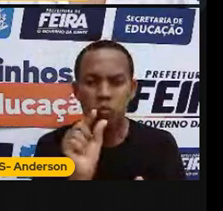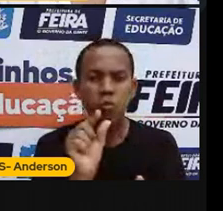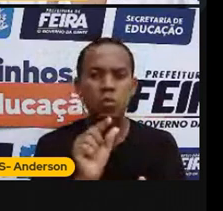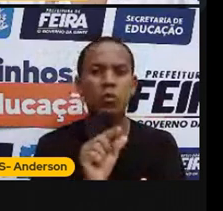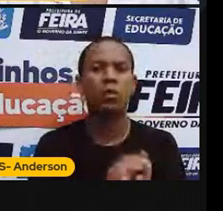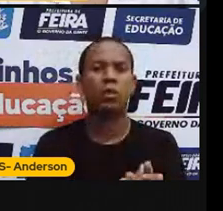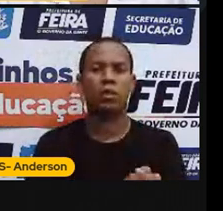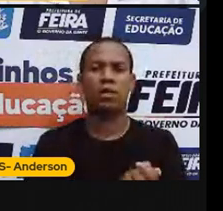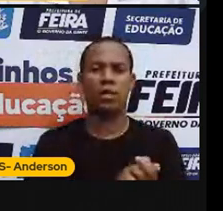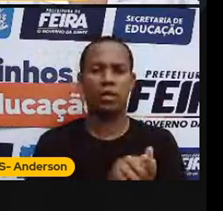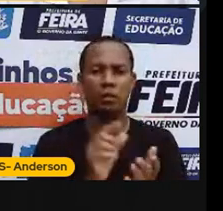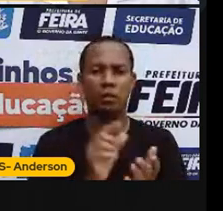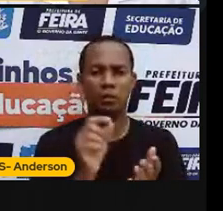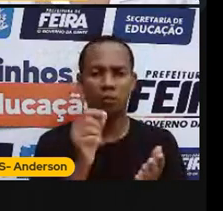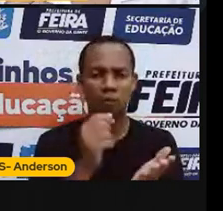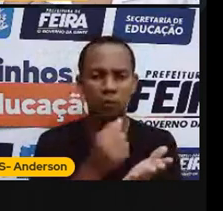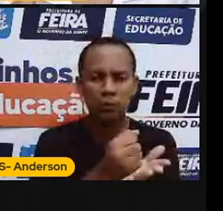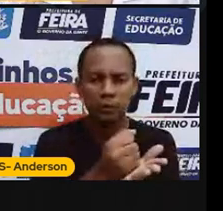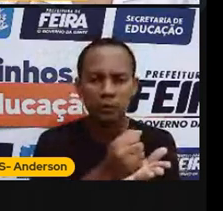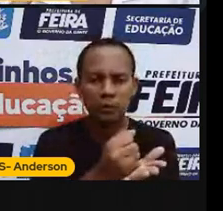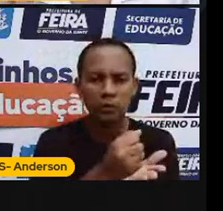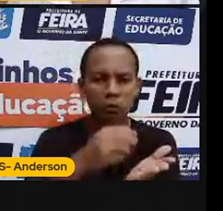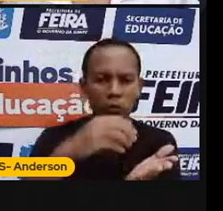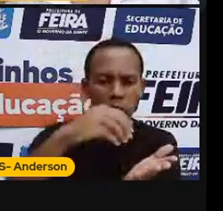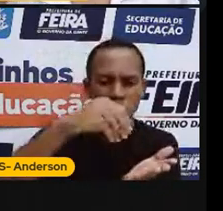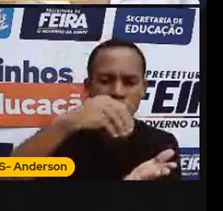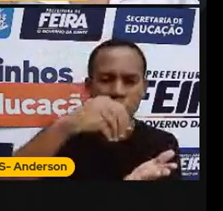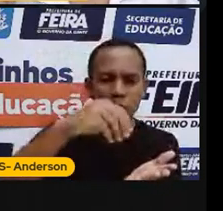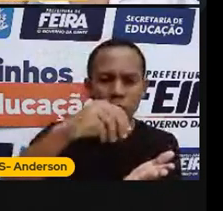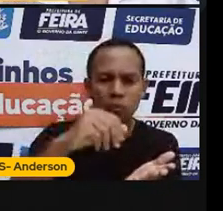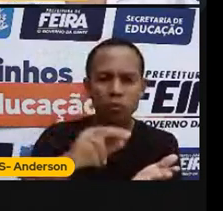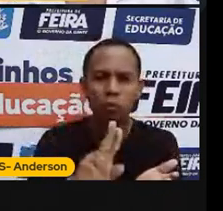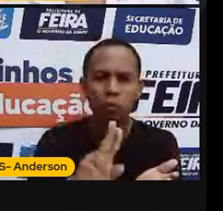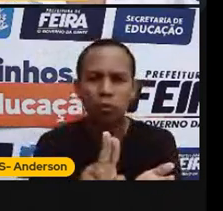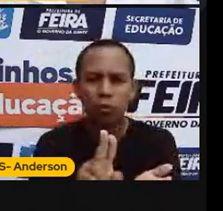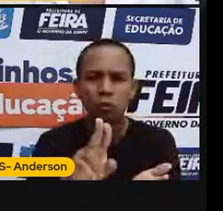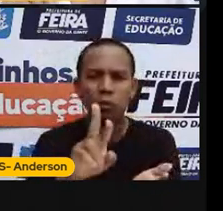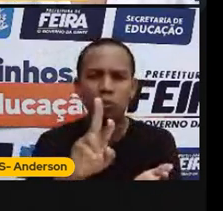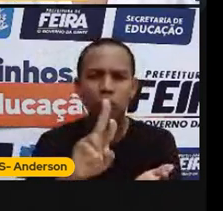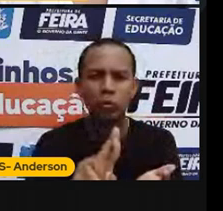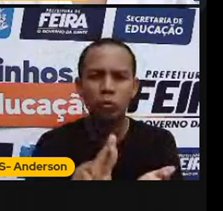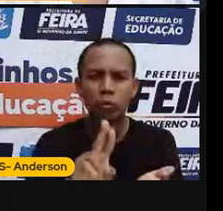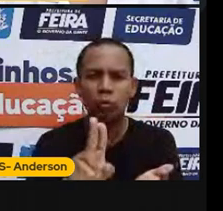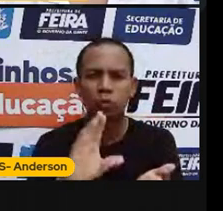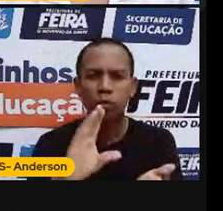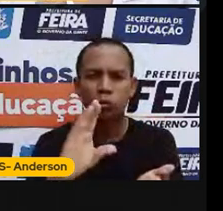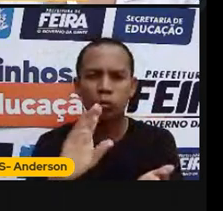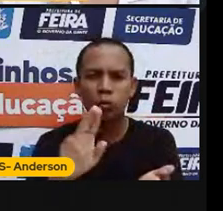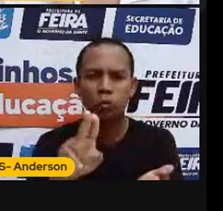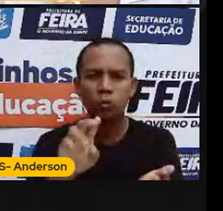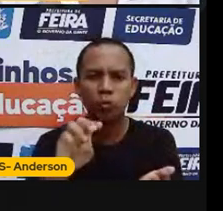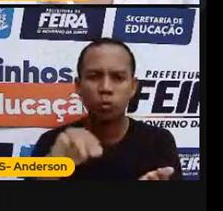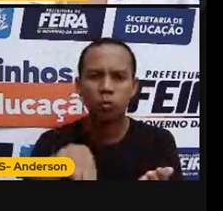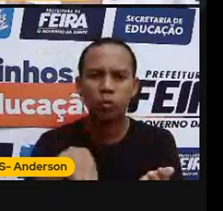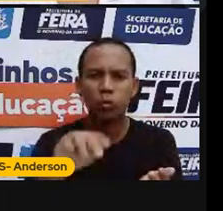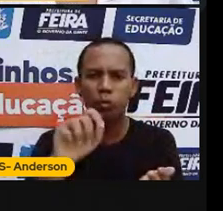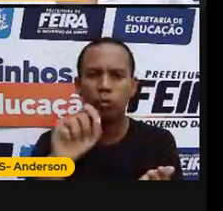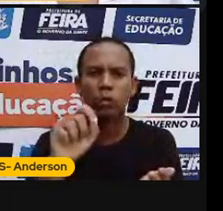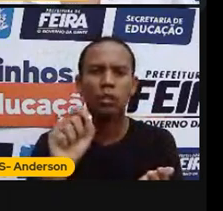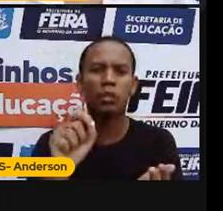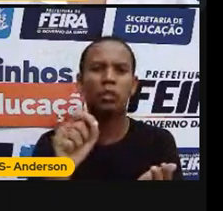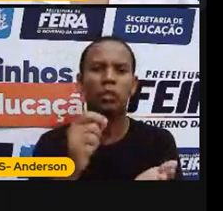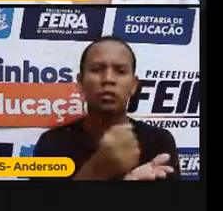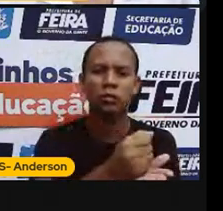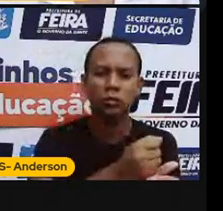vermelhinha que a gente faz aquele corante que a gente põe na comida, né, para a galinha ficar com a cozinha mais simpática,